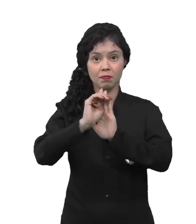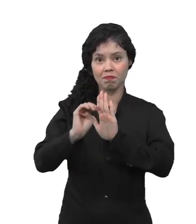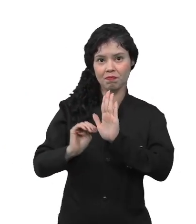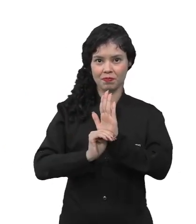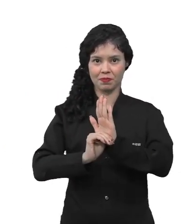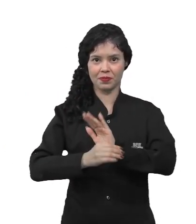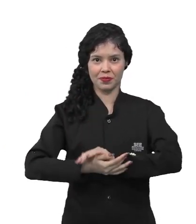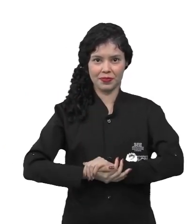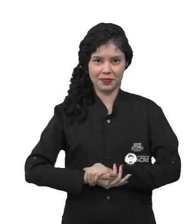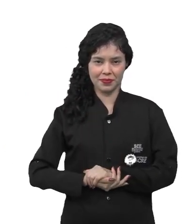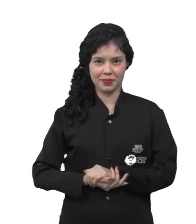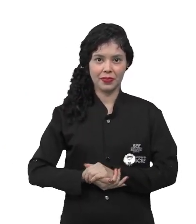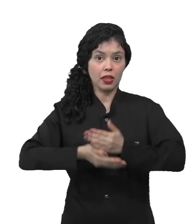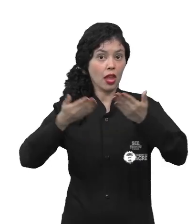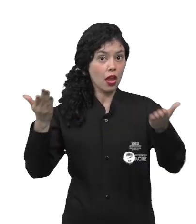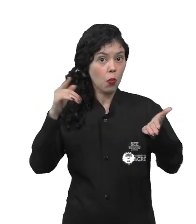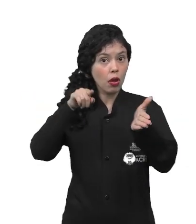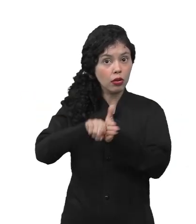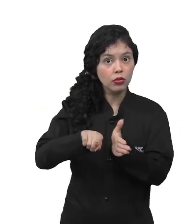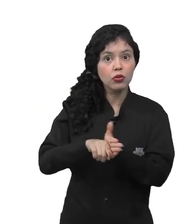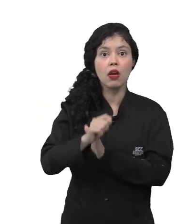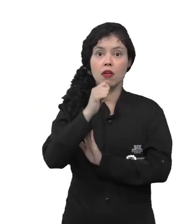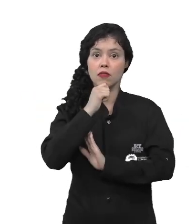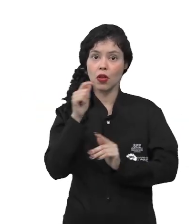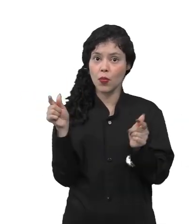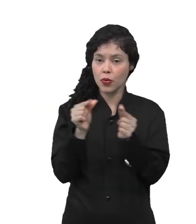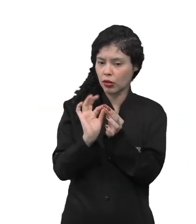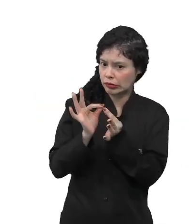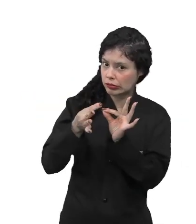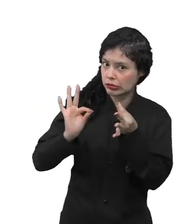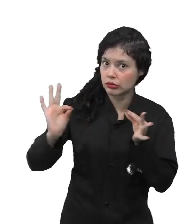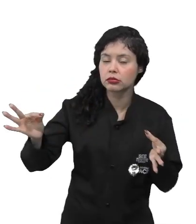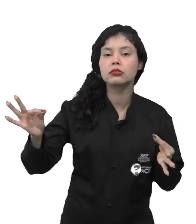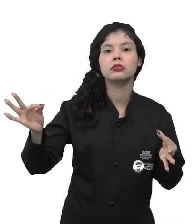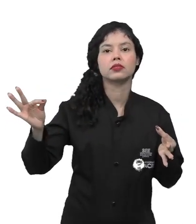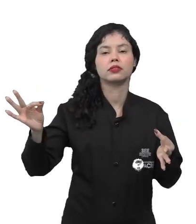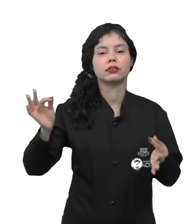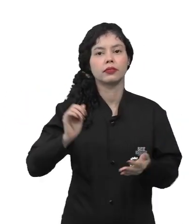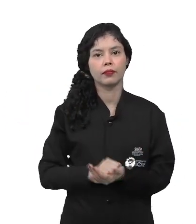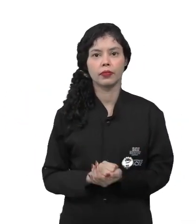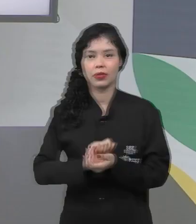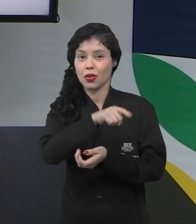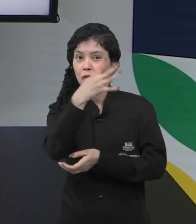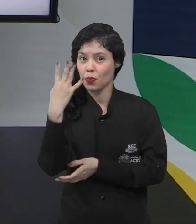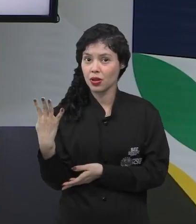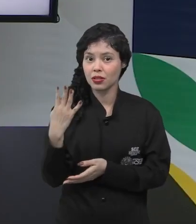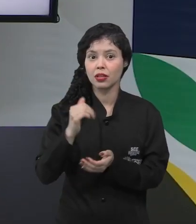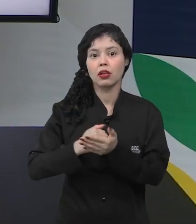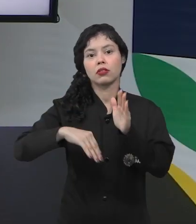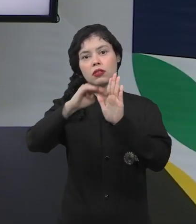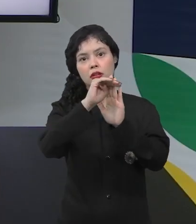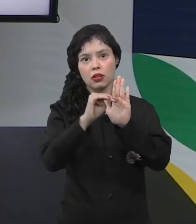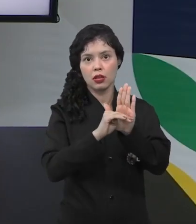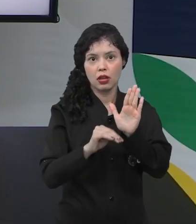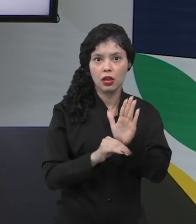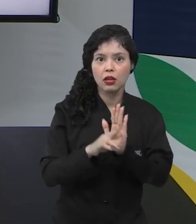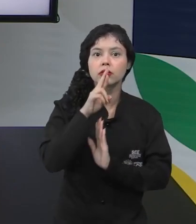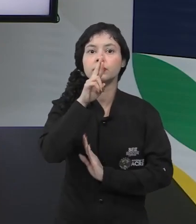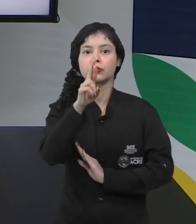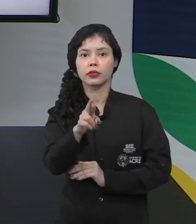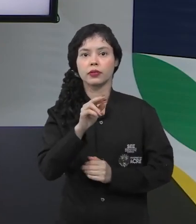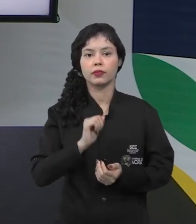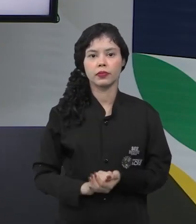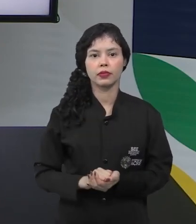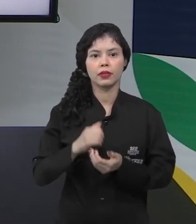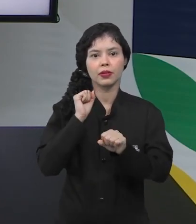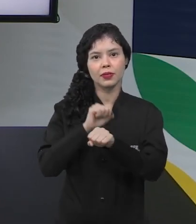5. Tá aí uma questão um pouquinho longa, né? devido à quantidade de etapas que eu tinha que analisar,